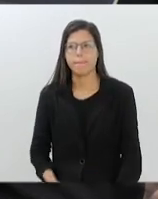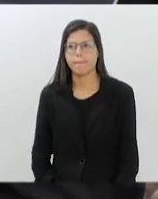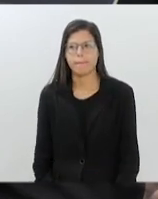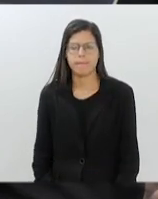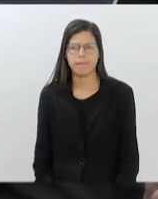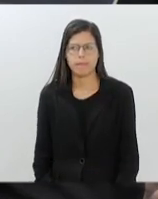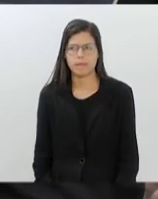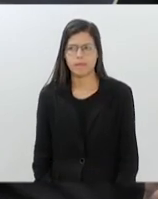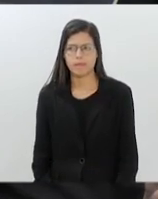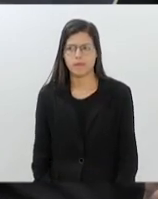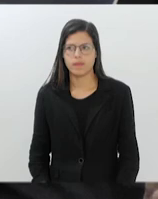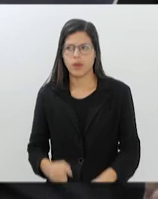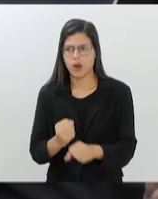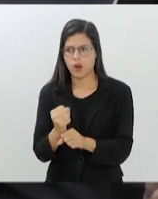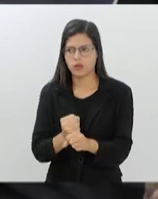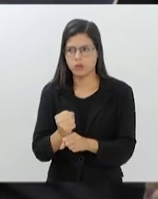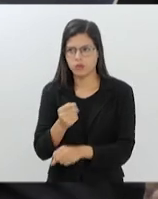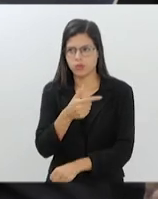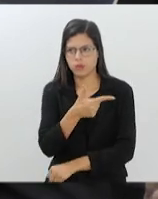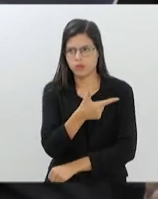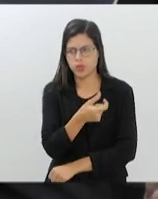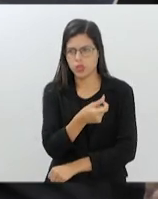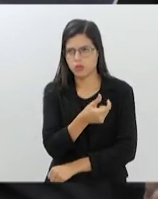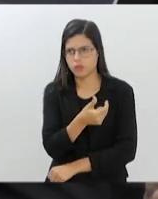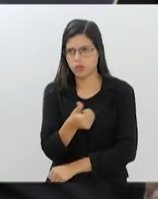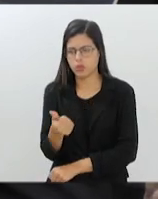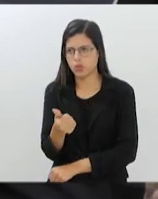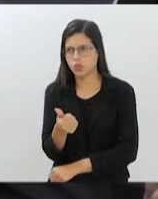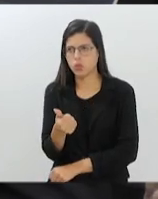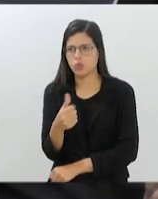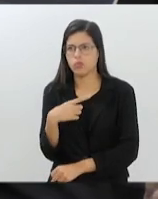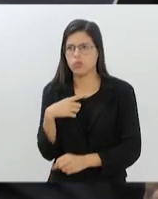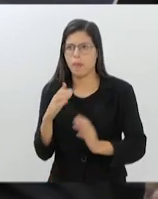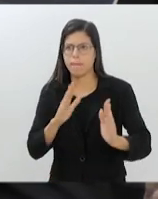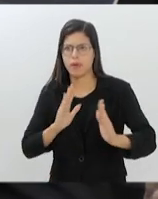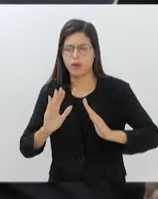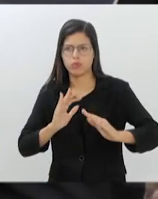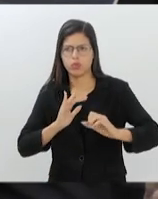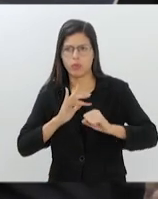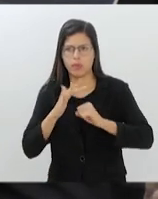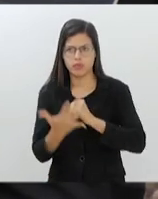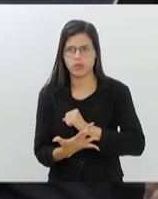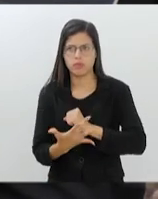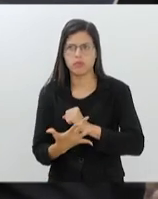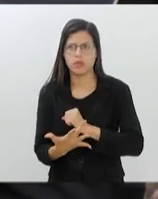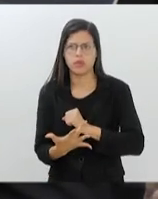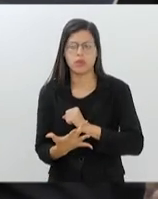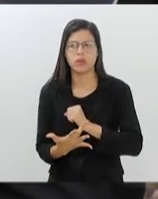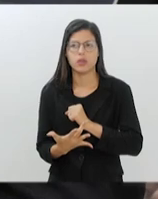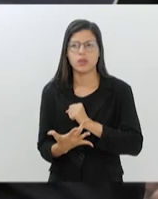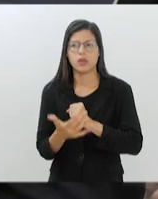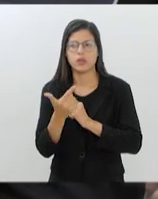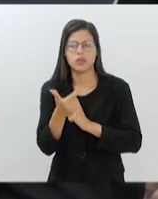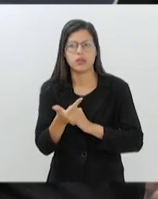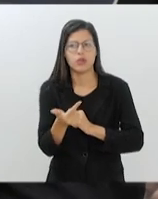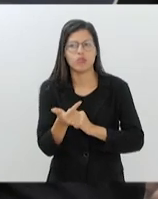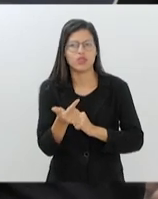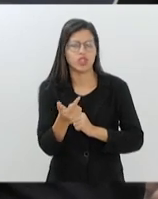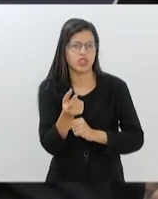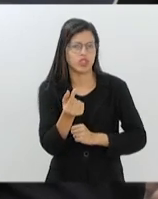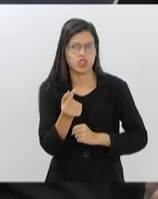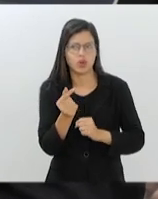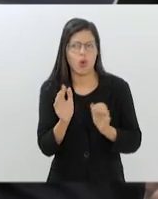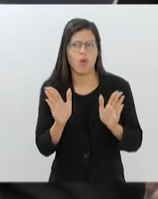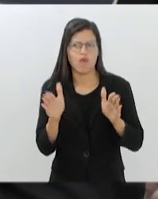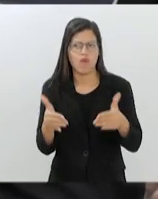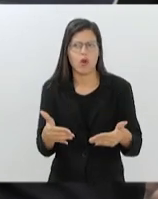em 2021 não tinha porque tinha o período de pandemia então não tinha uma verba específica eu